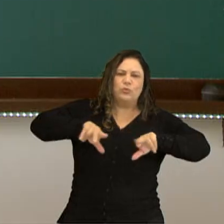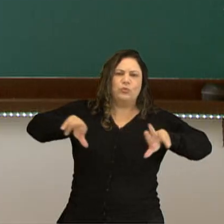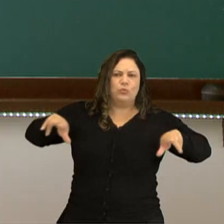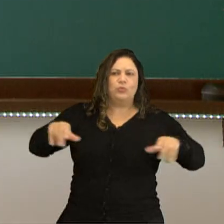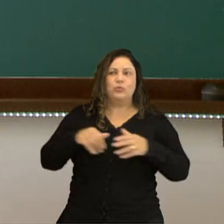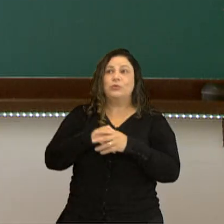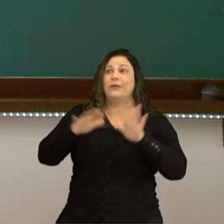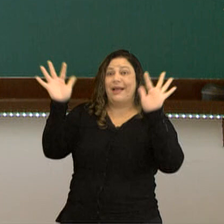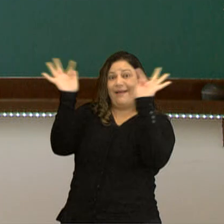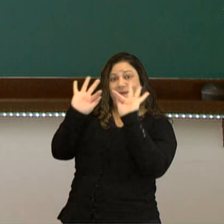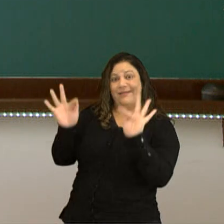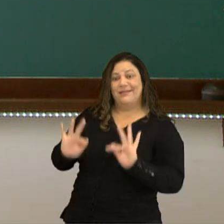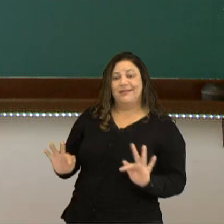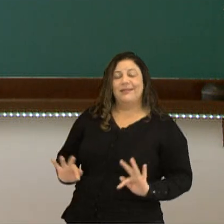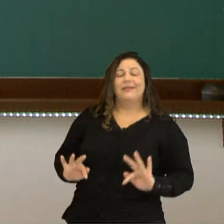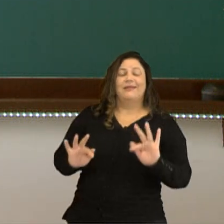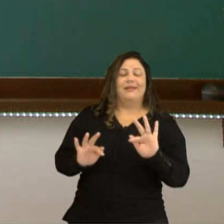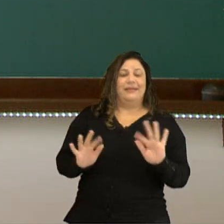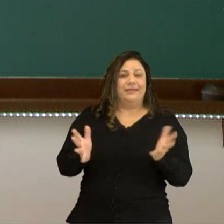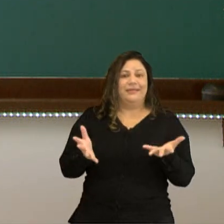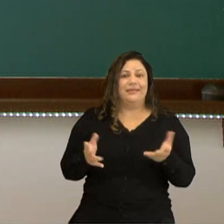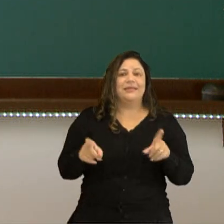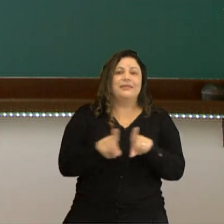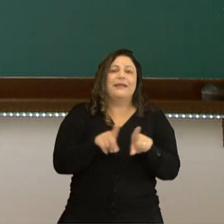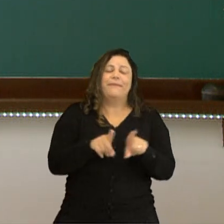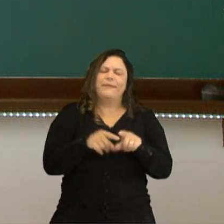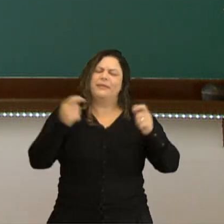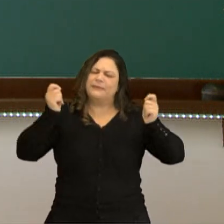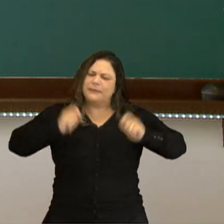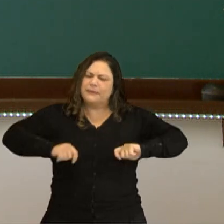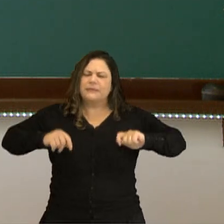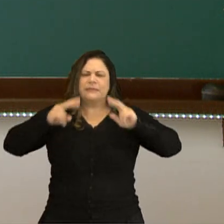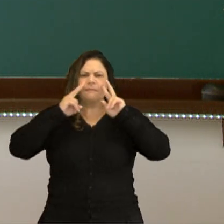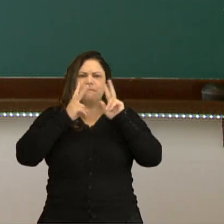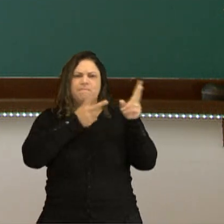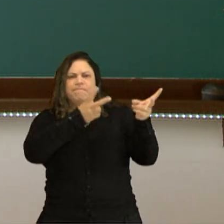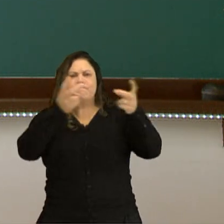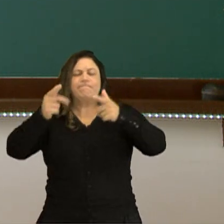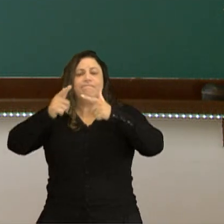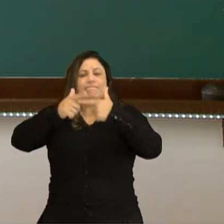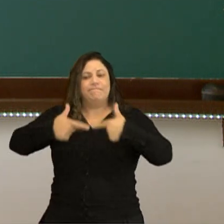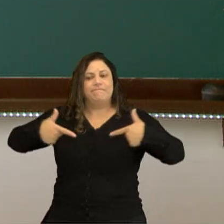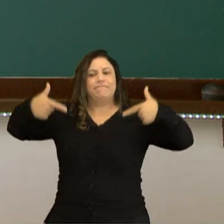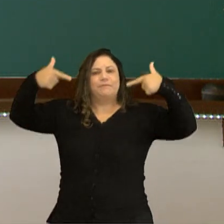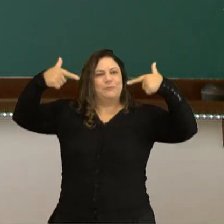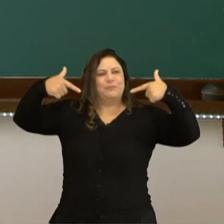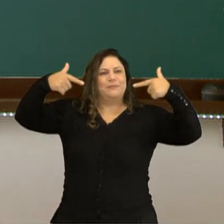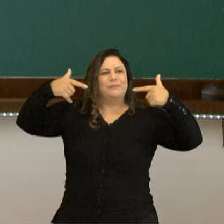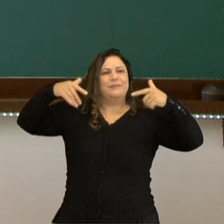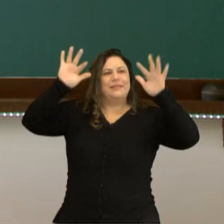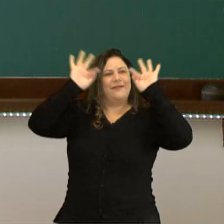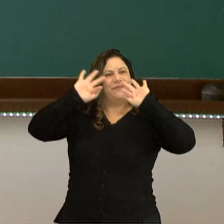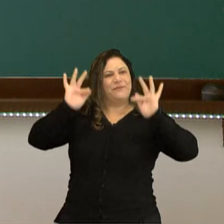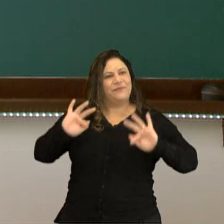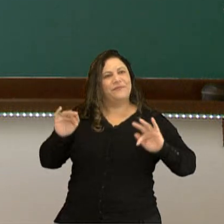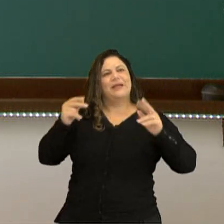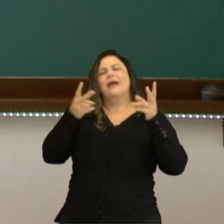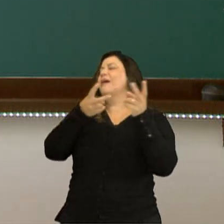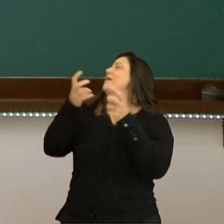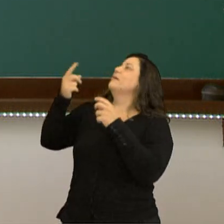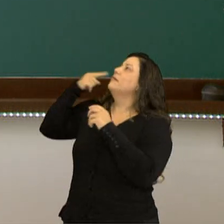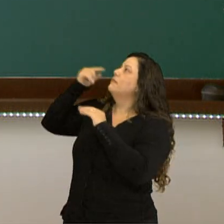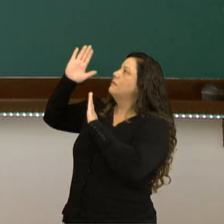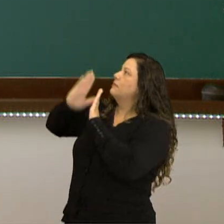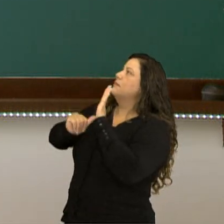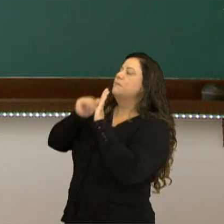alegria inconsciente, aquela necessidade de se ver alegre, feliz. Você consegue entender isso nas pinturas